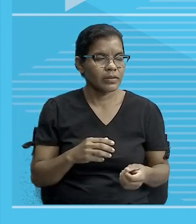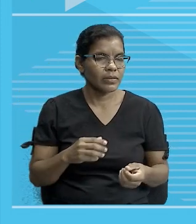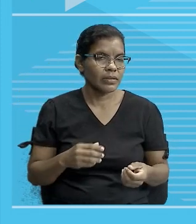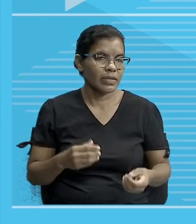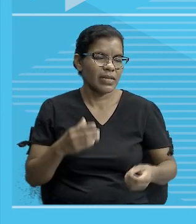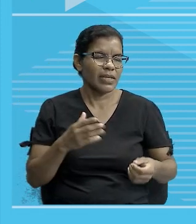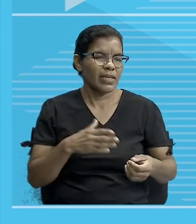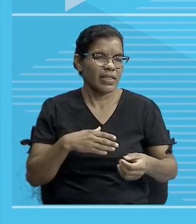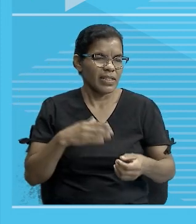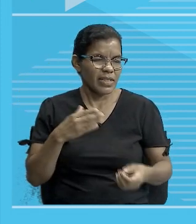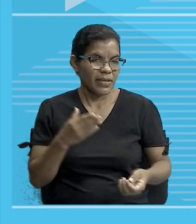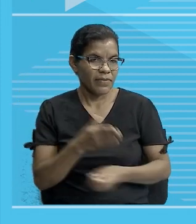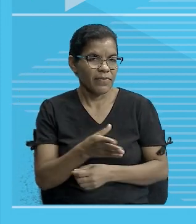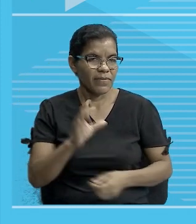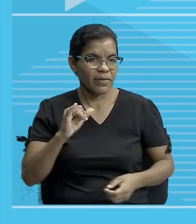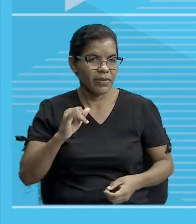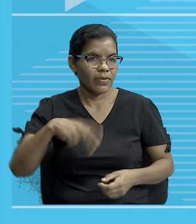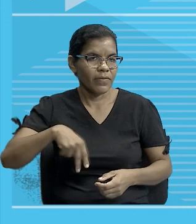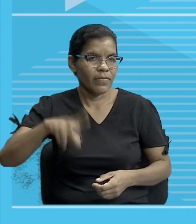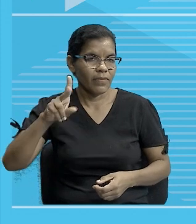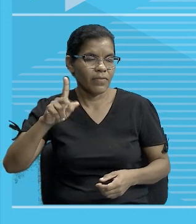pegaram o arsenal de armas, de munições,